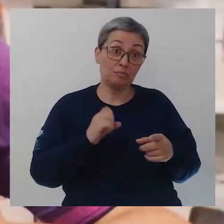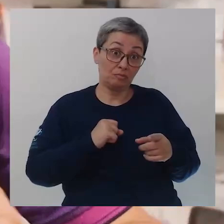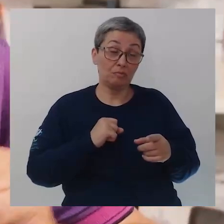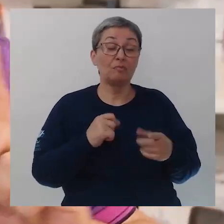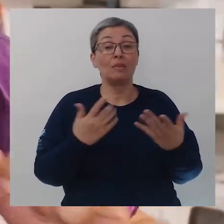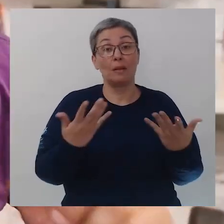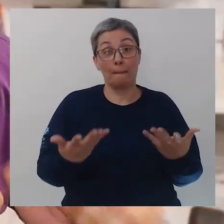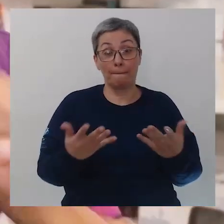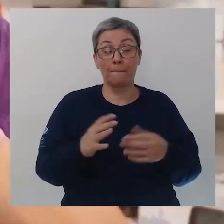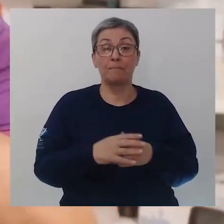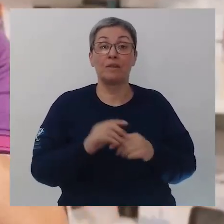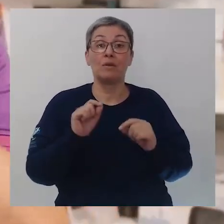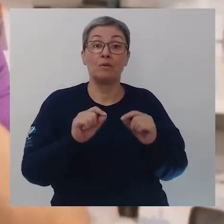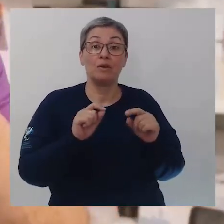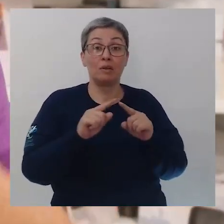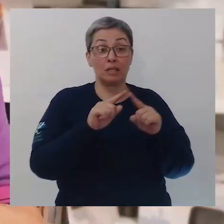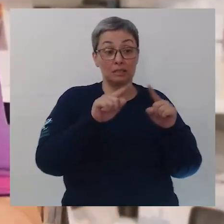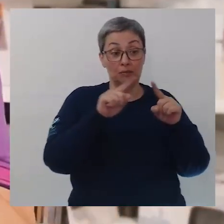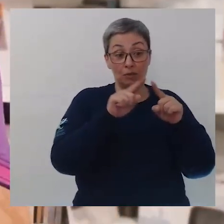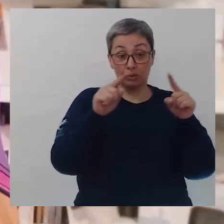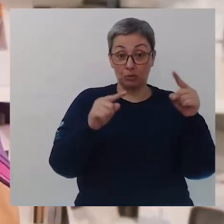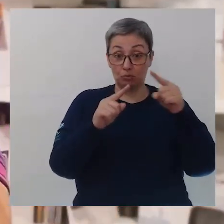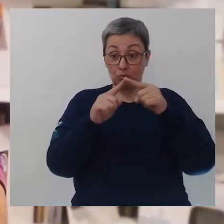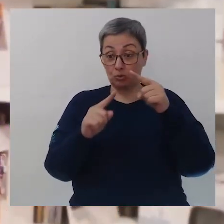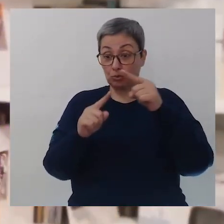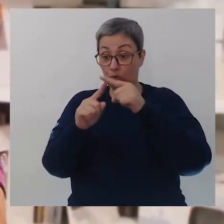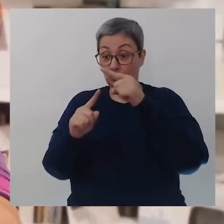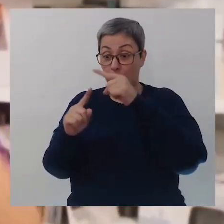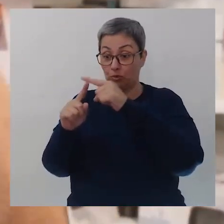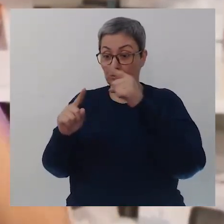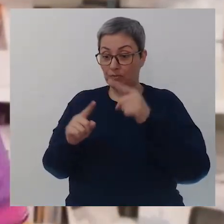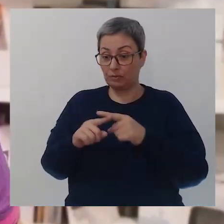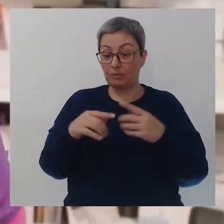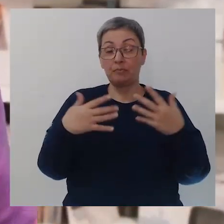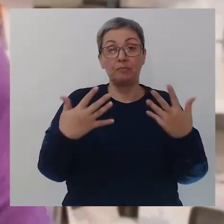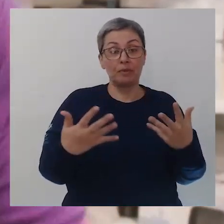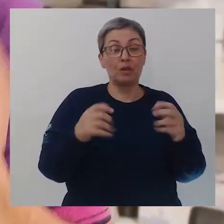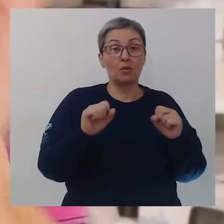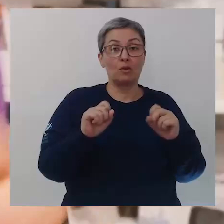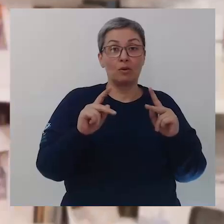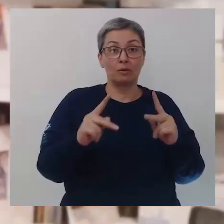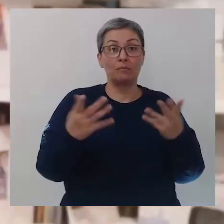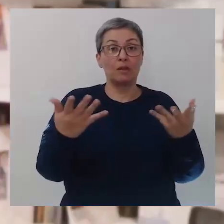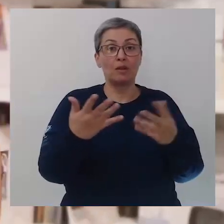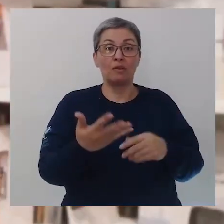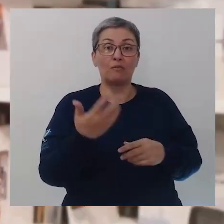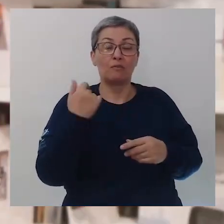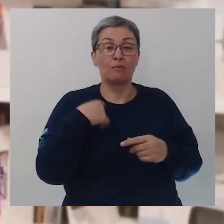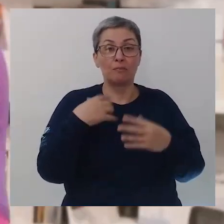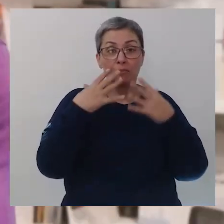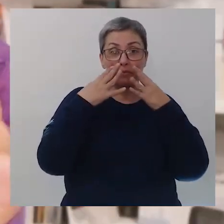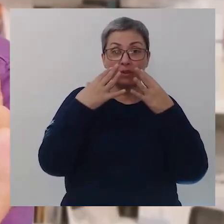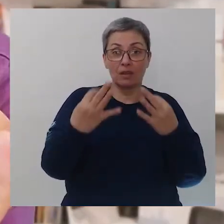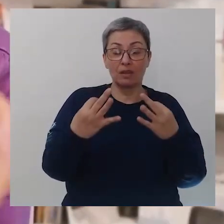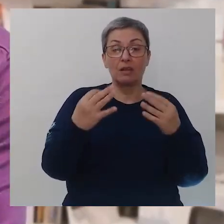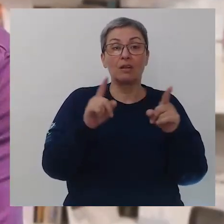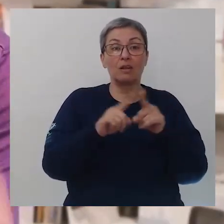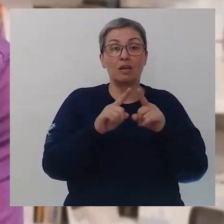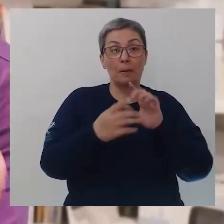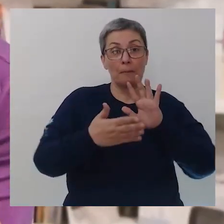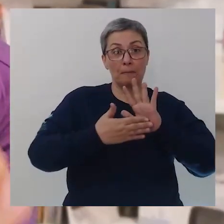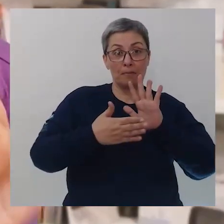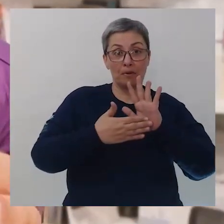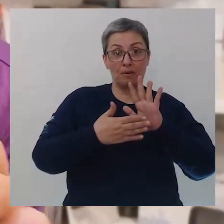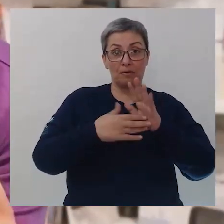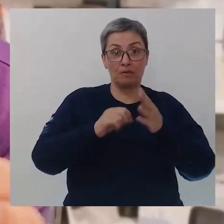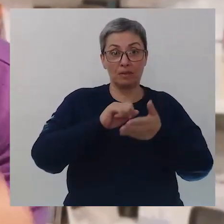gostos musicais. E aí ela foi linkando lá, 1, 2, 3. Então tá. Vamos lá, presta atenção na